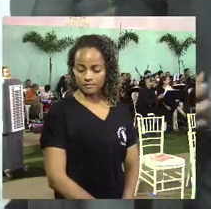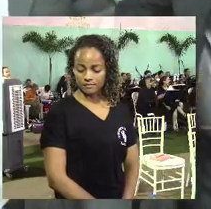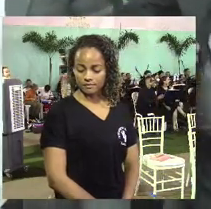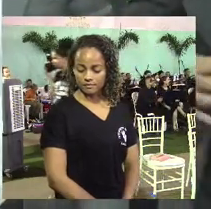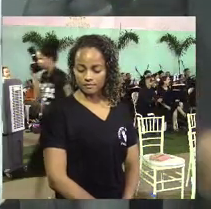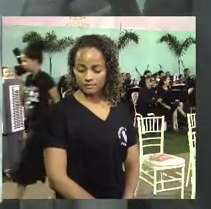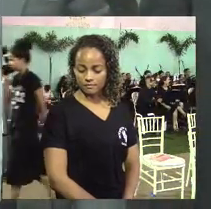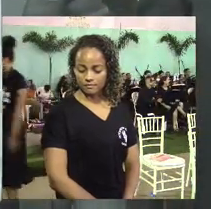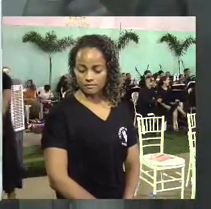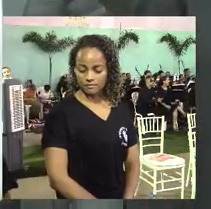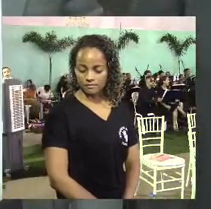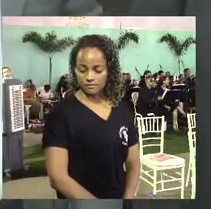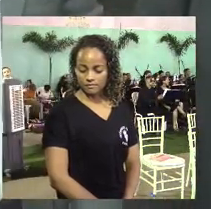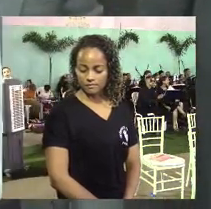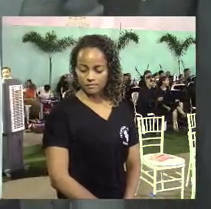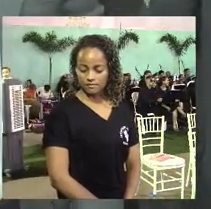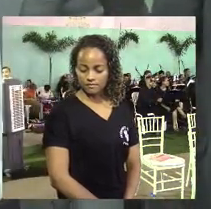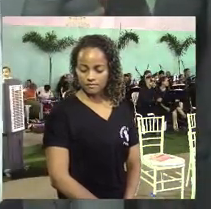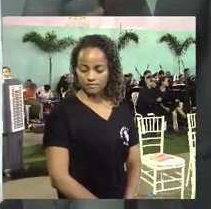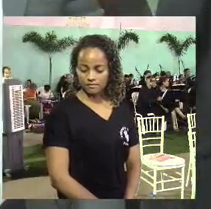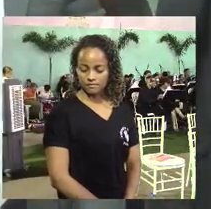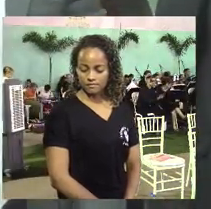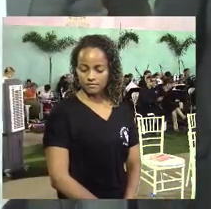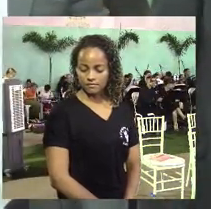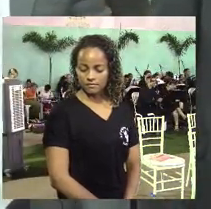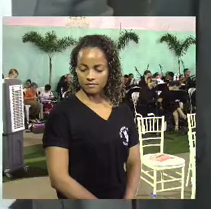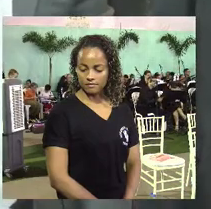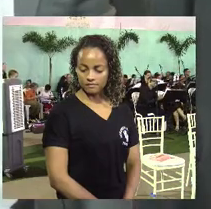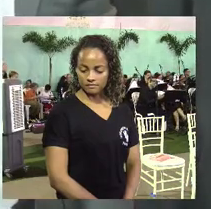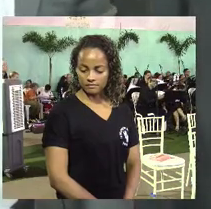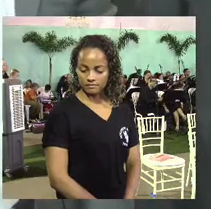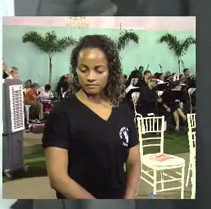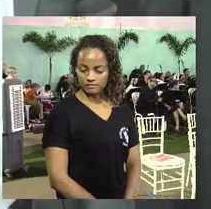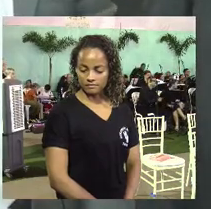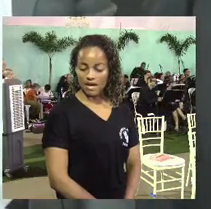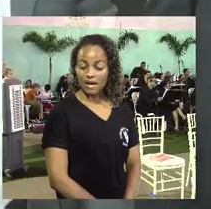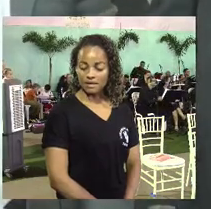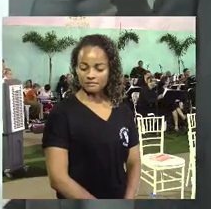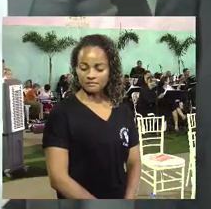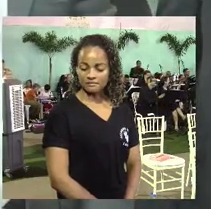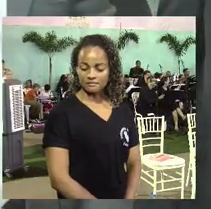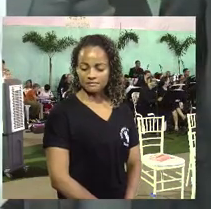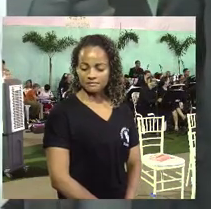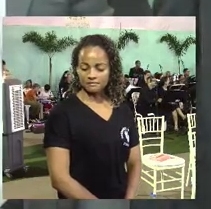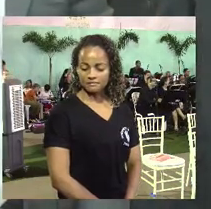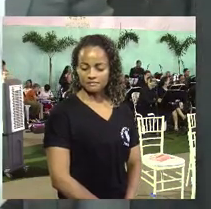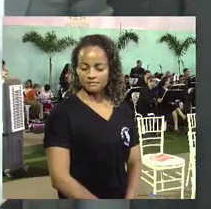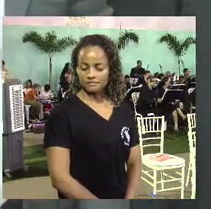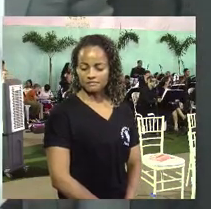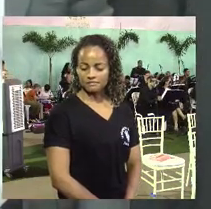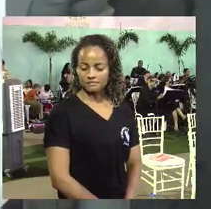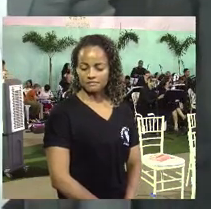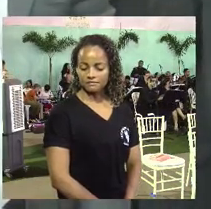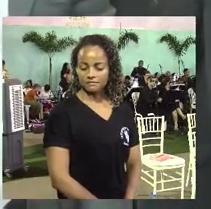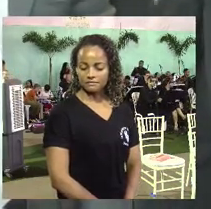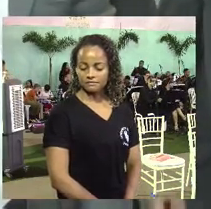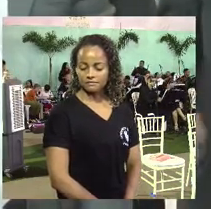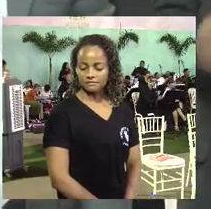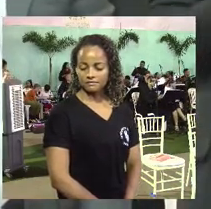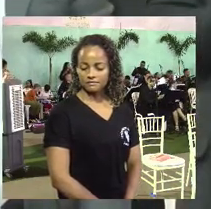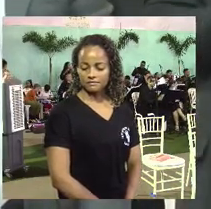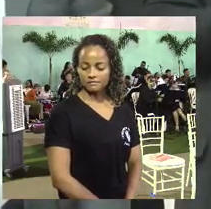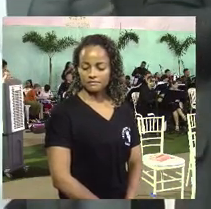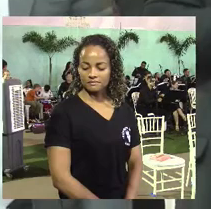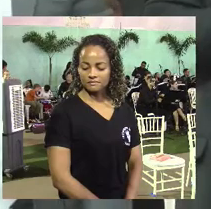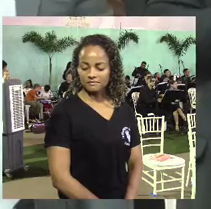com dinheiro em dinheiro em espécie Você anda com celular então para fazer pics então pix passou agora ser um dos nomes que a gente usa